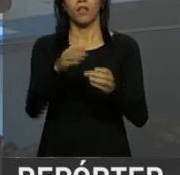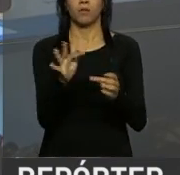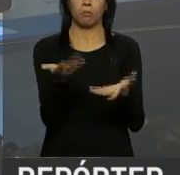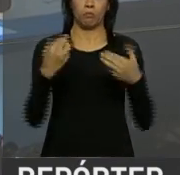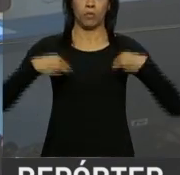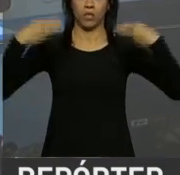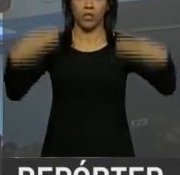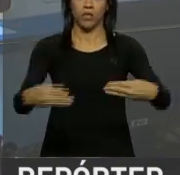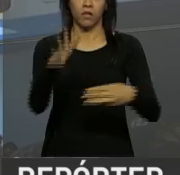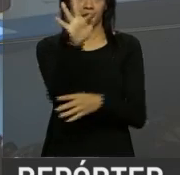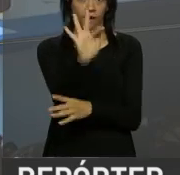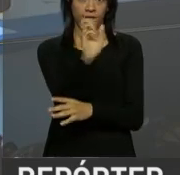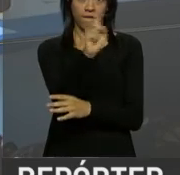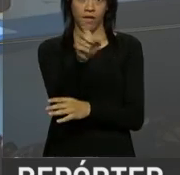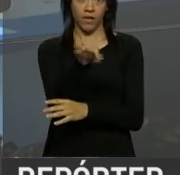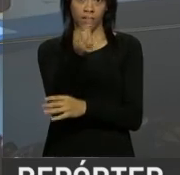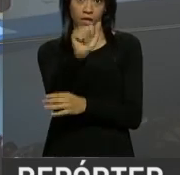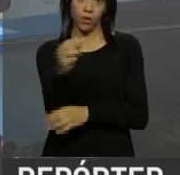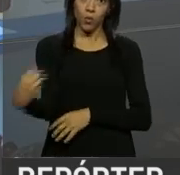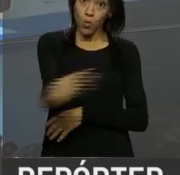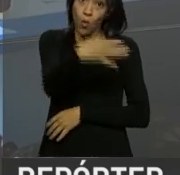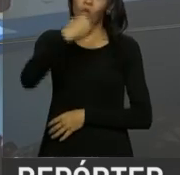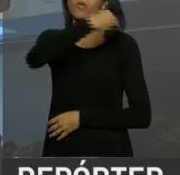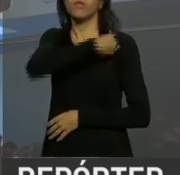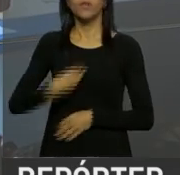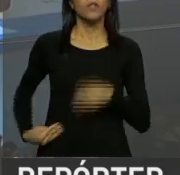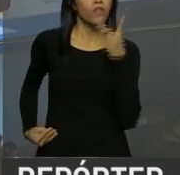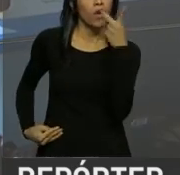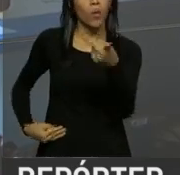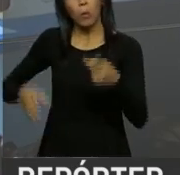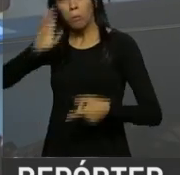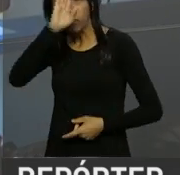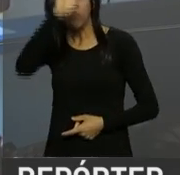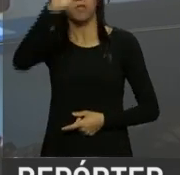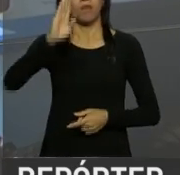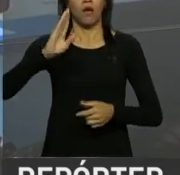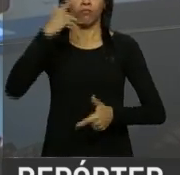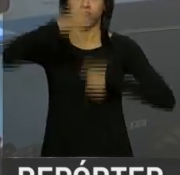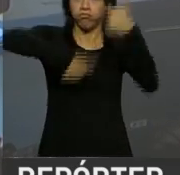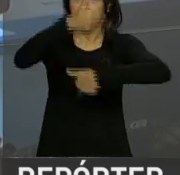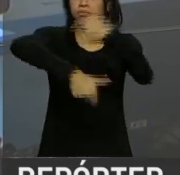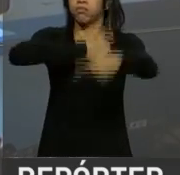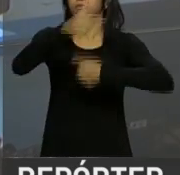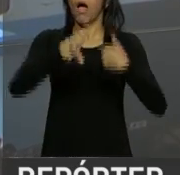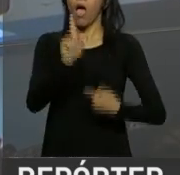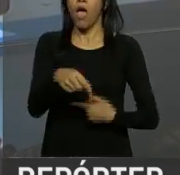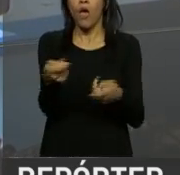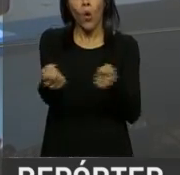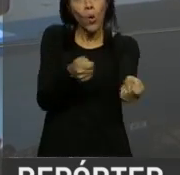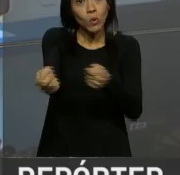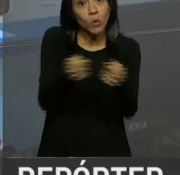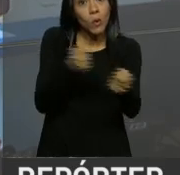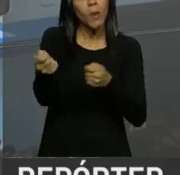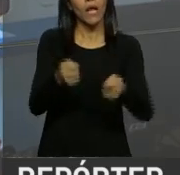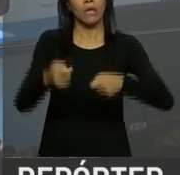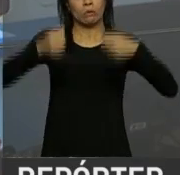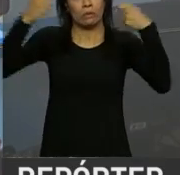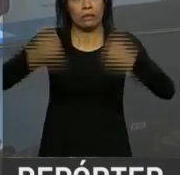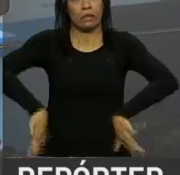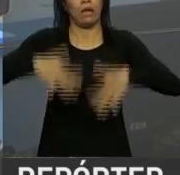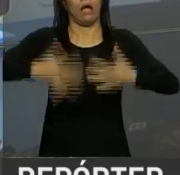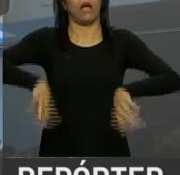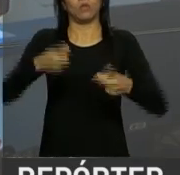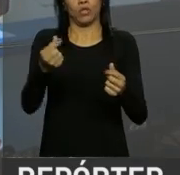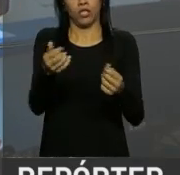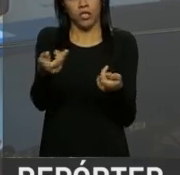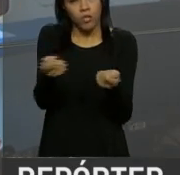última sexta-feira, o novo ministro disse que as prioridades do governo são controlar o crescimento das despesas e reequilibrar